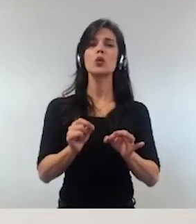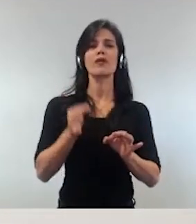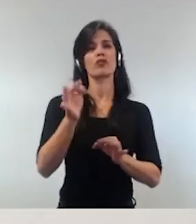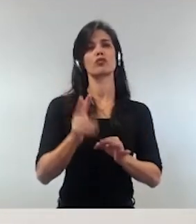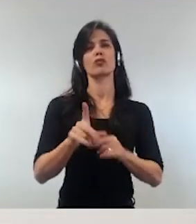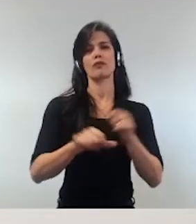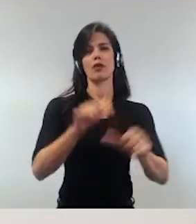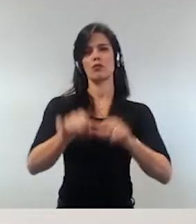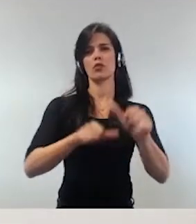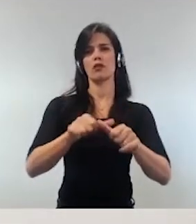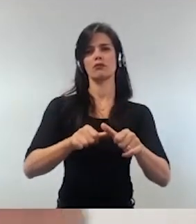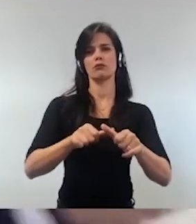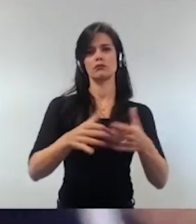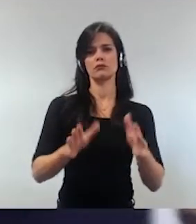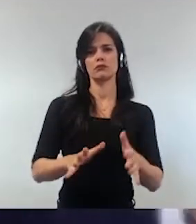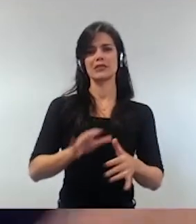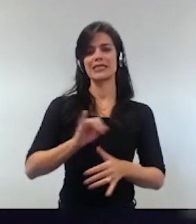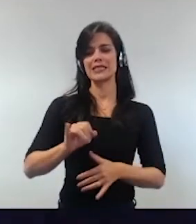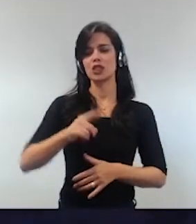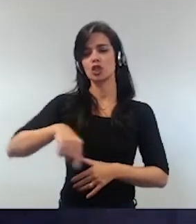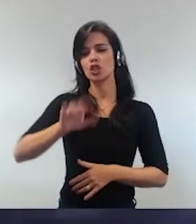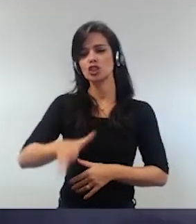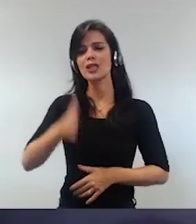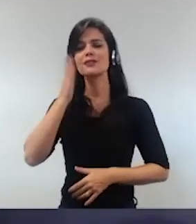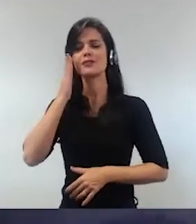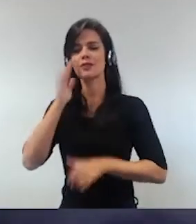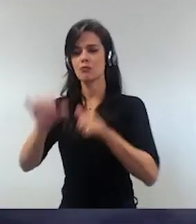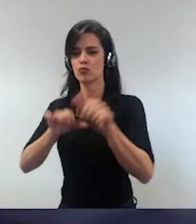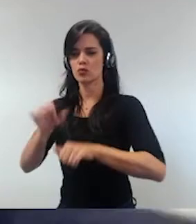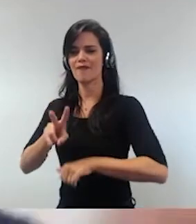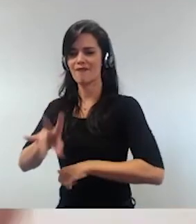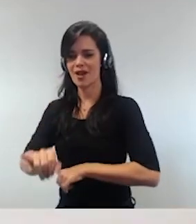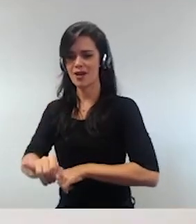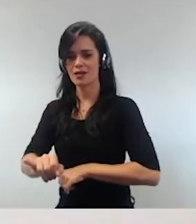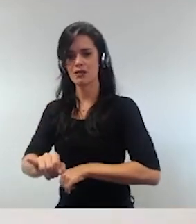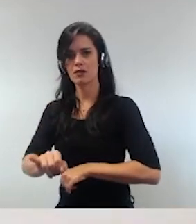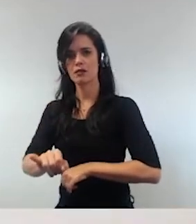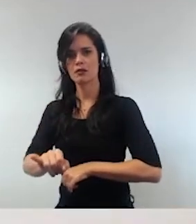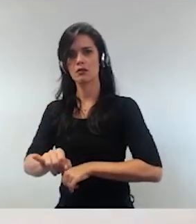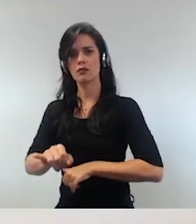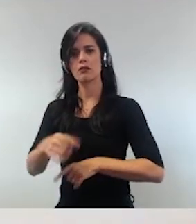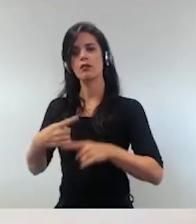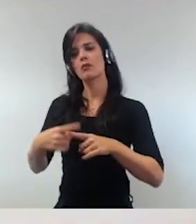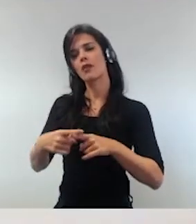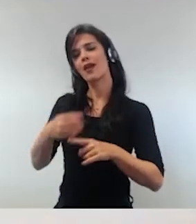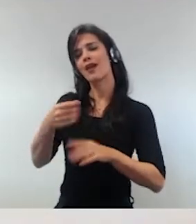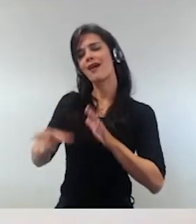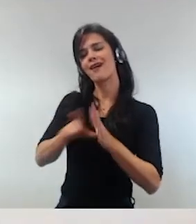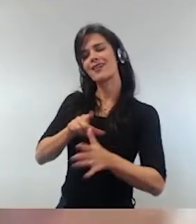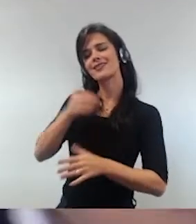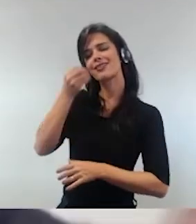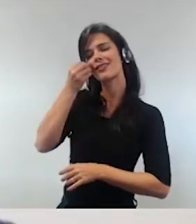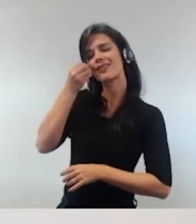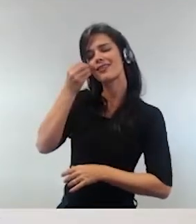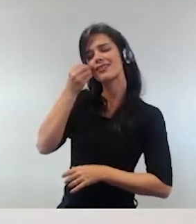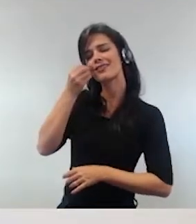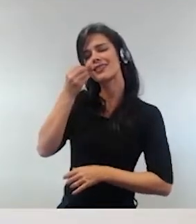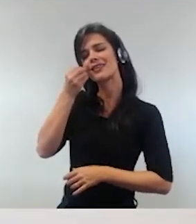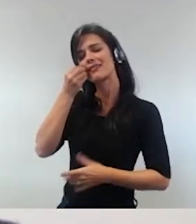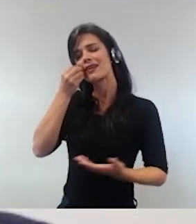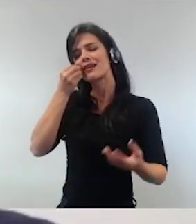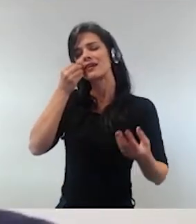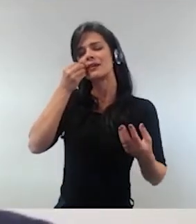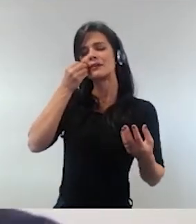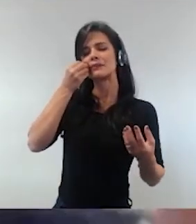mudar. Então, se nós já sabemos que vai mudar, por que a gente não tentar antever as